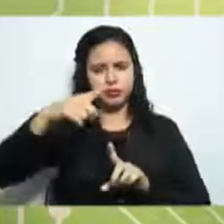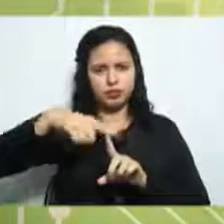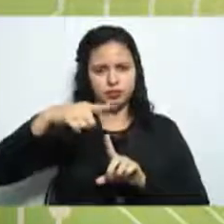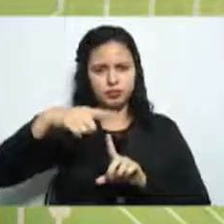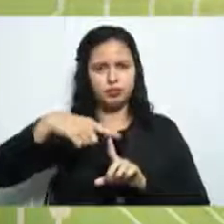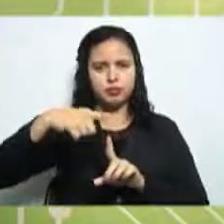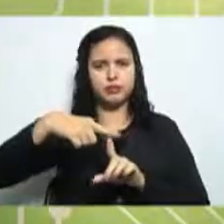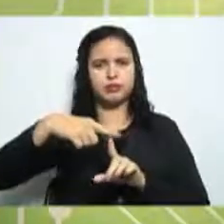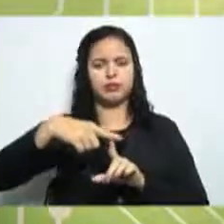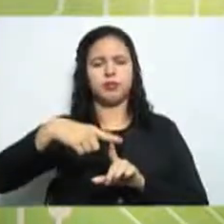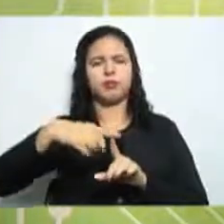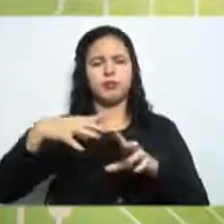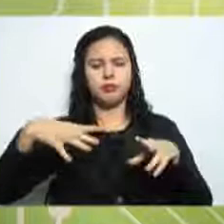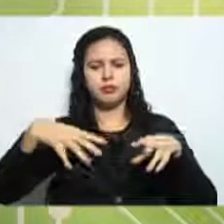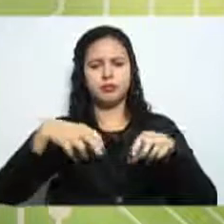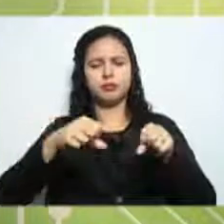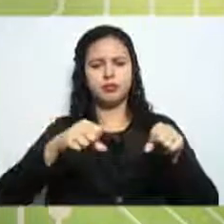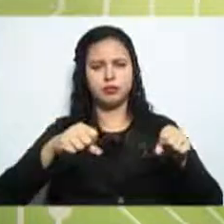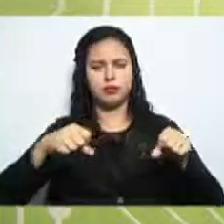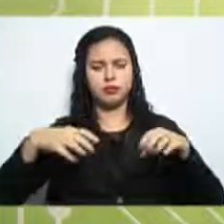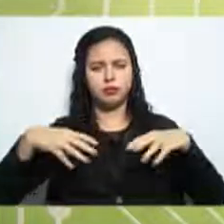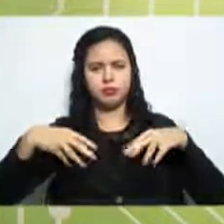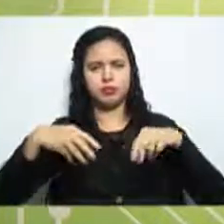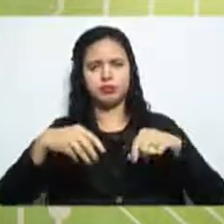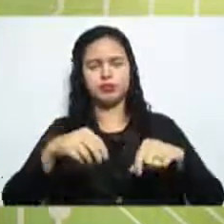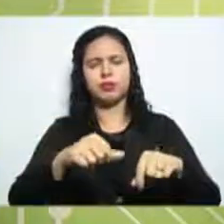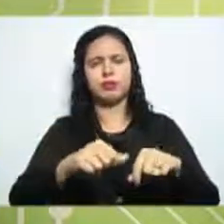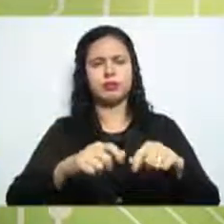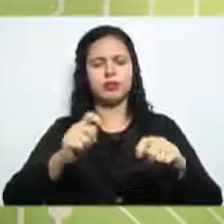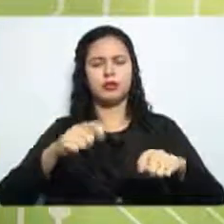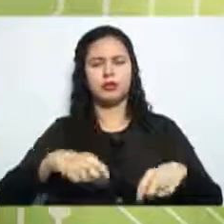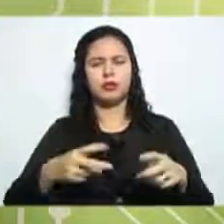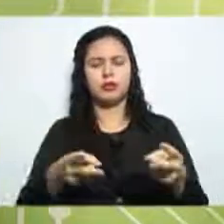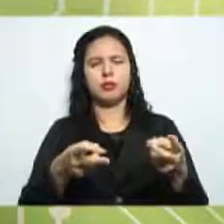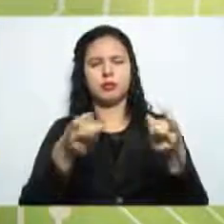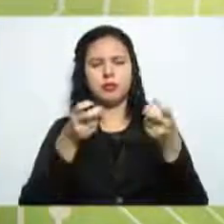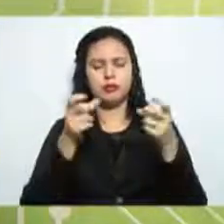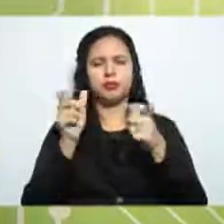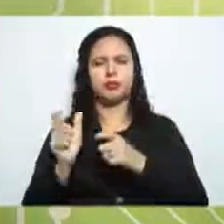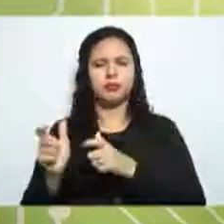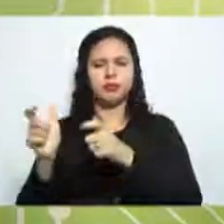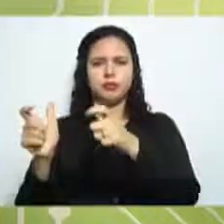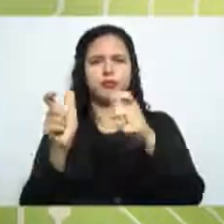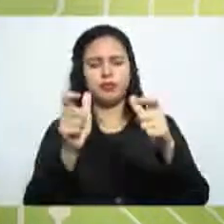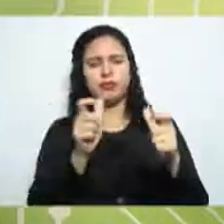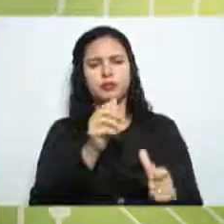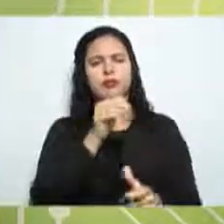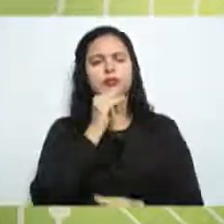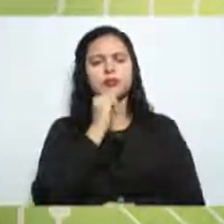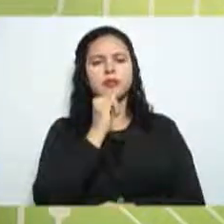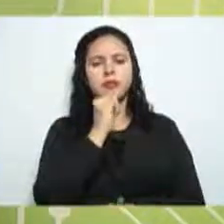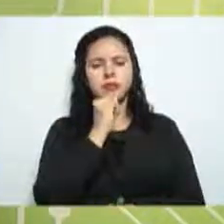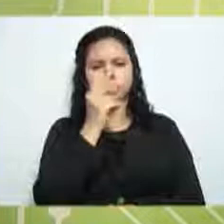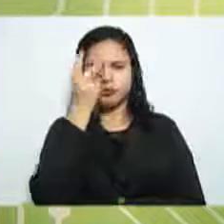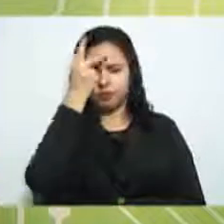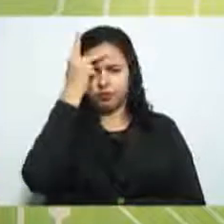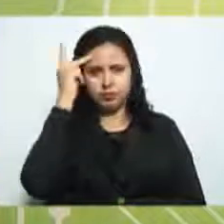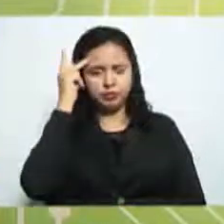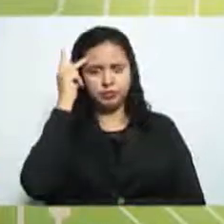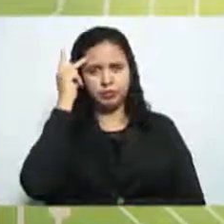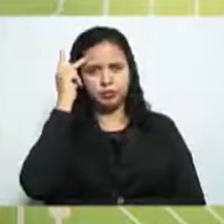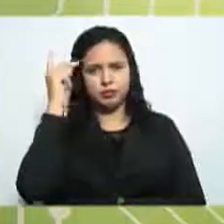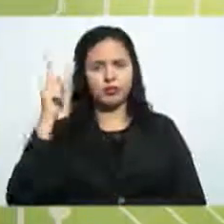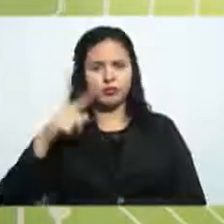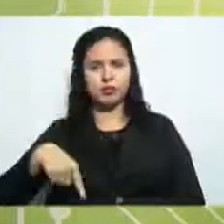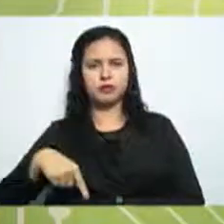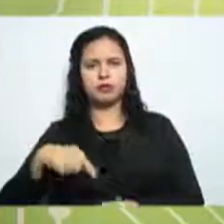política pública de ocupação territorial. A gente pode observar os locais do nosso estado que ainda não estão bem ocupados, e uma das suspeitas sempre